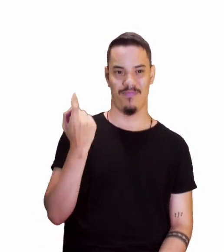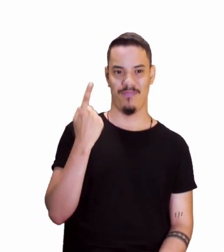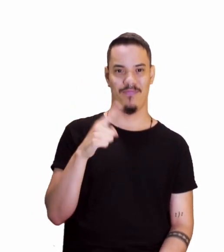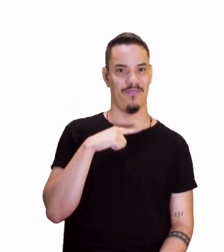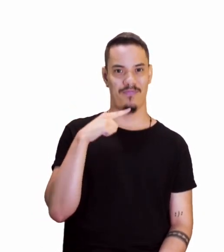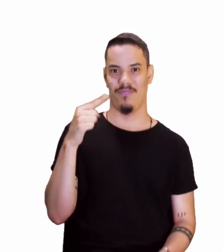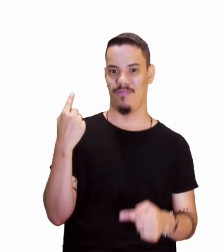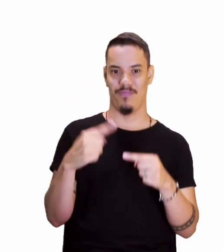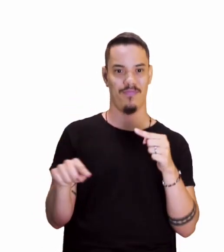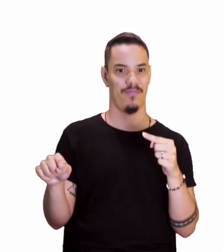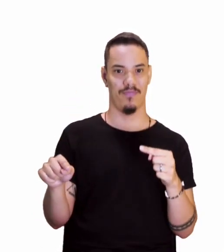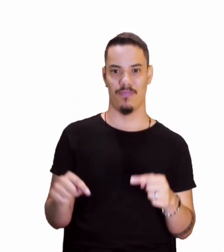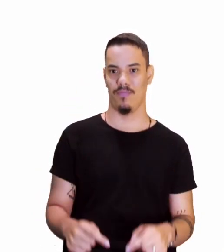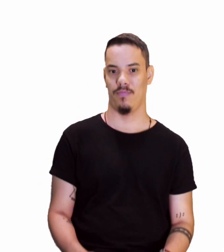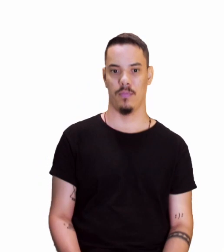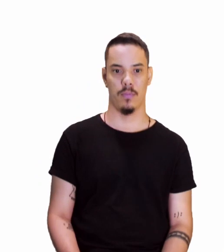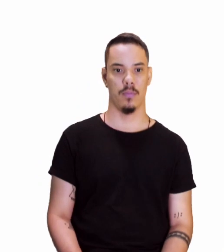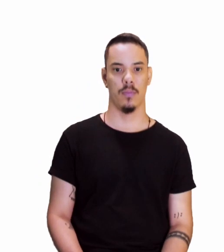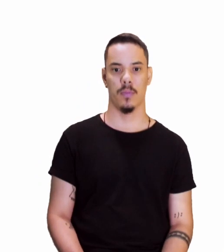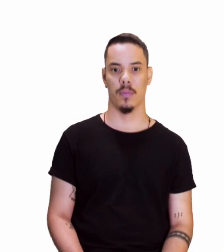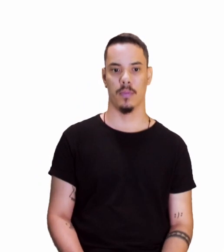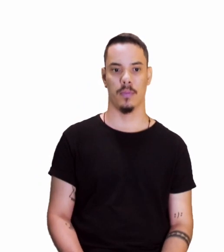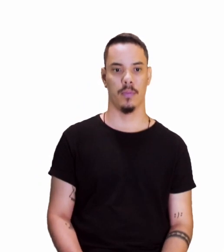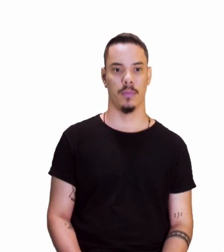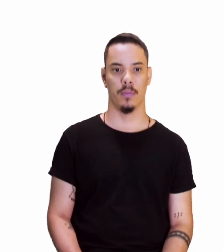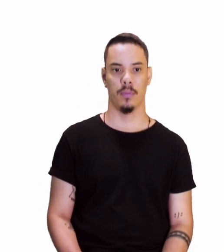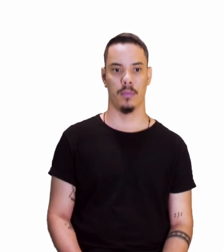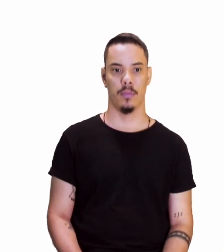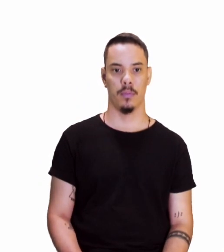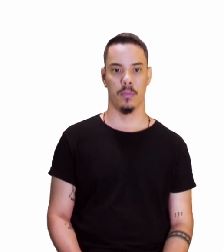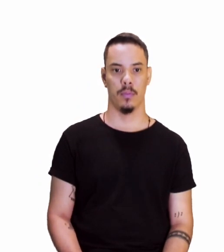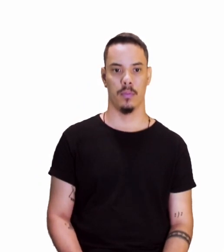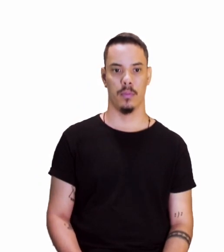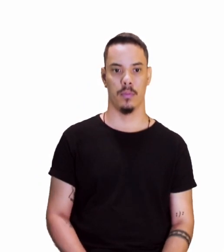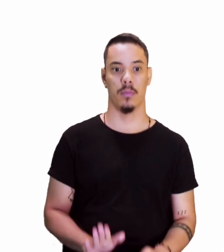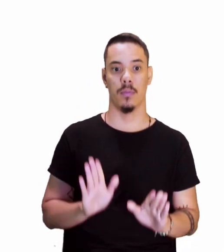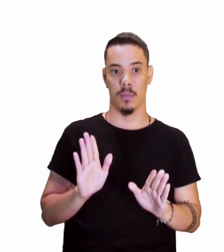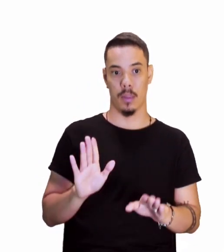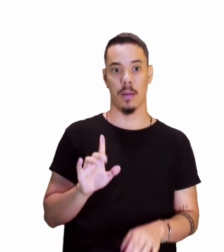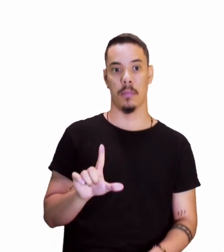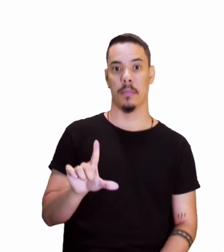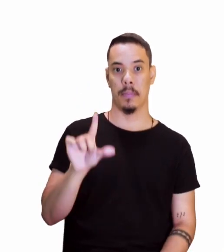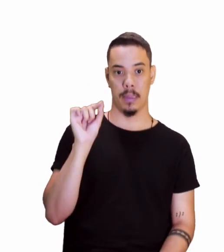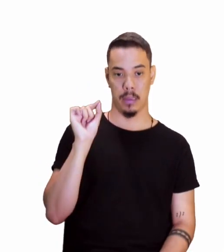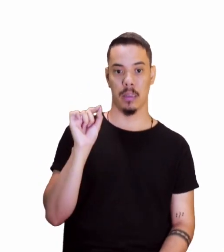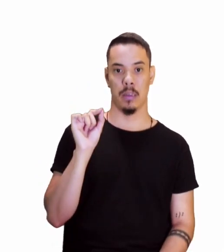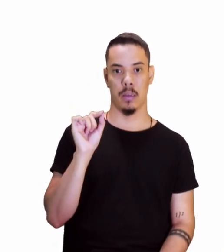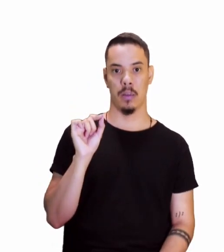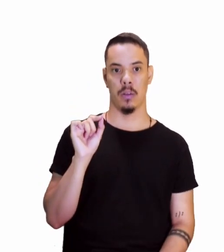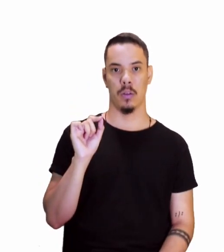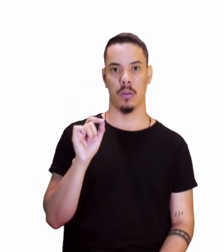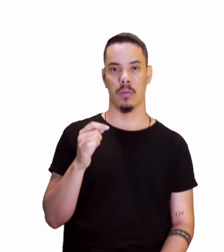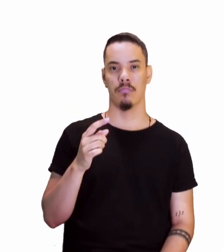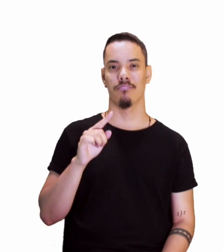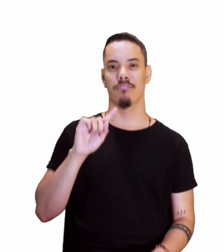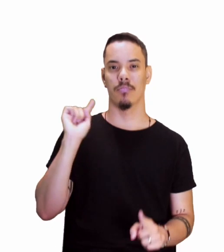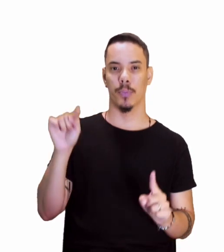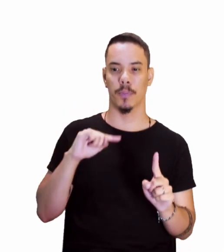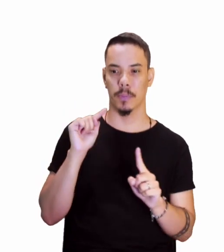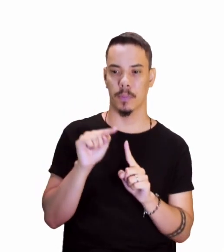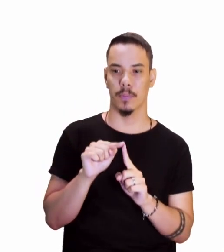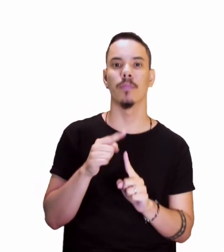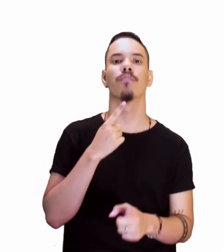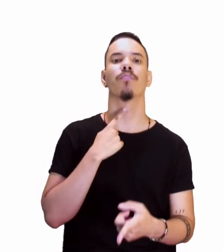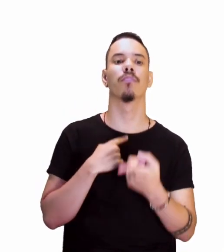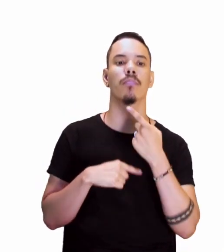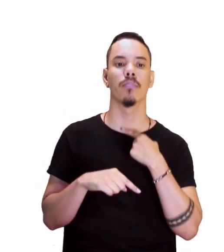não é no sentido de inalar. Mas será que assim, pretendo a este cargo, almejo a este cargo,